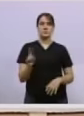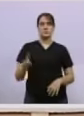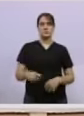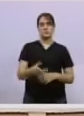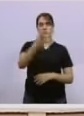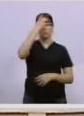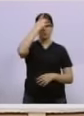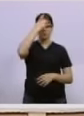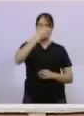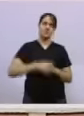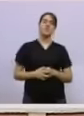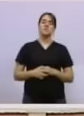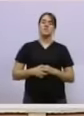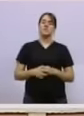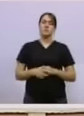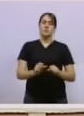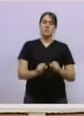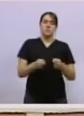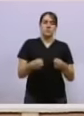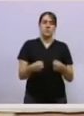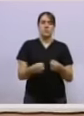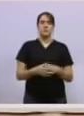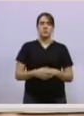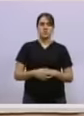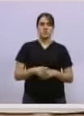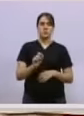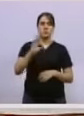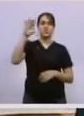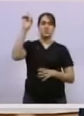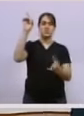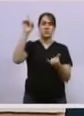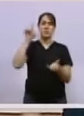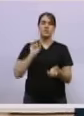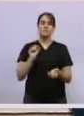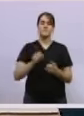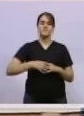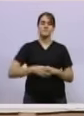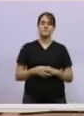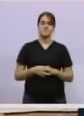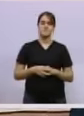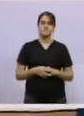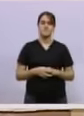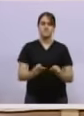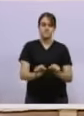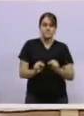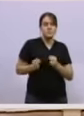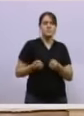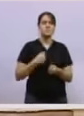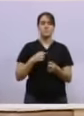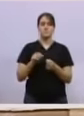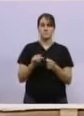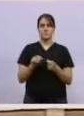não. O sacrifício por ele mesmo, não. O que Deus quer é que no sacrifício de quaresma que eu faço, que você